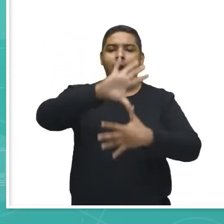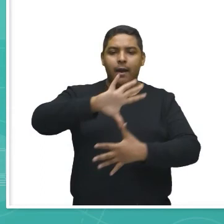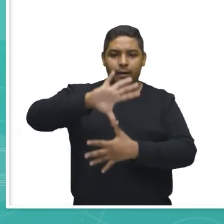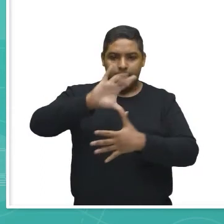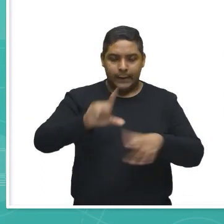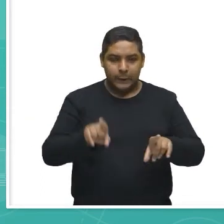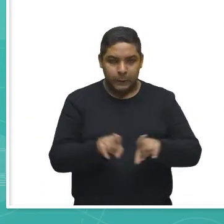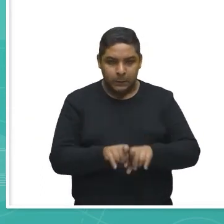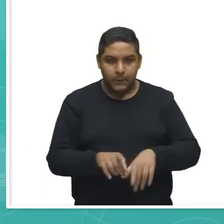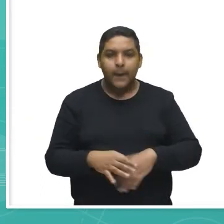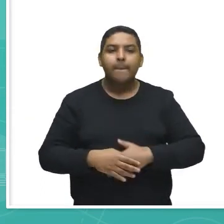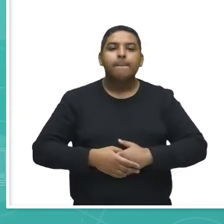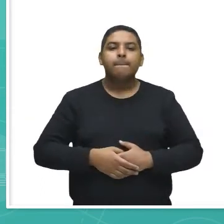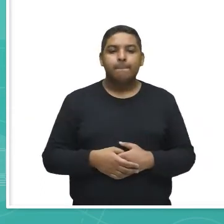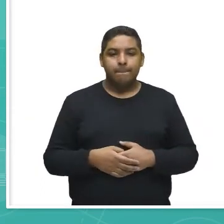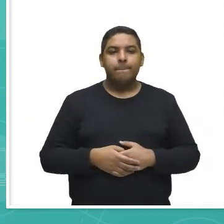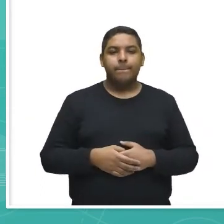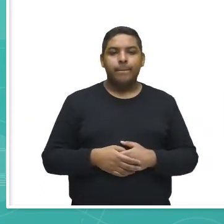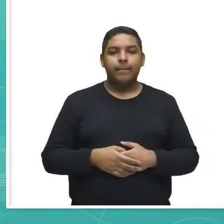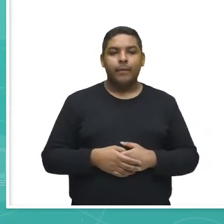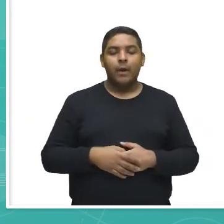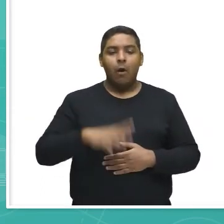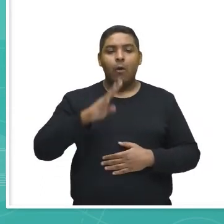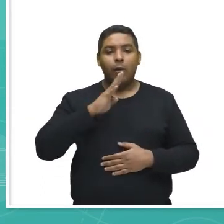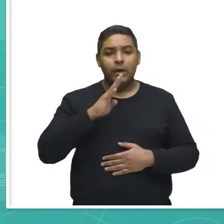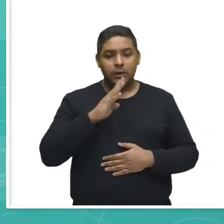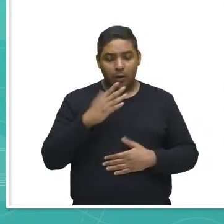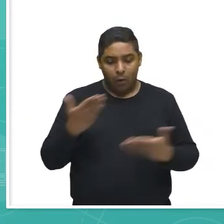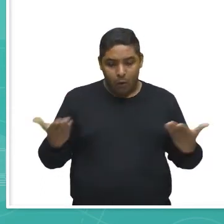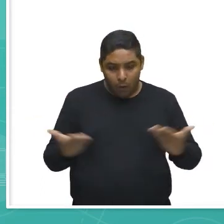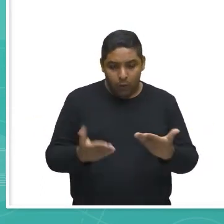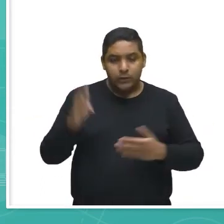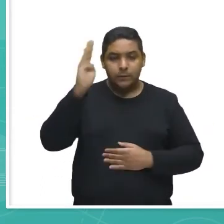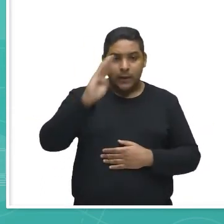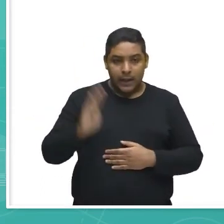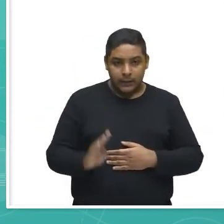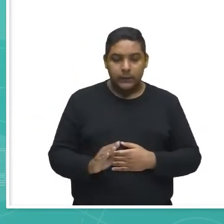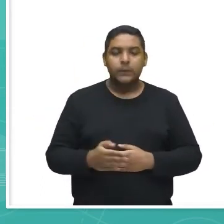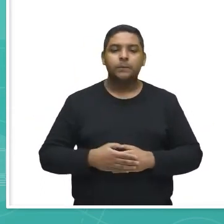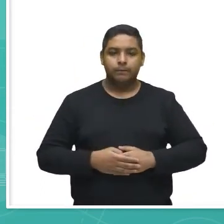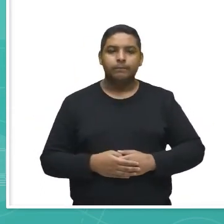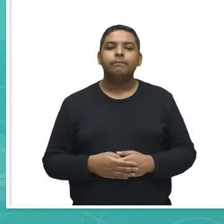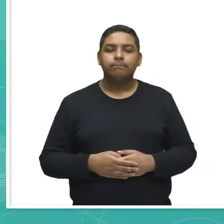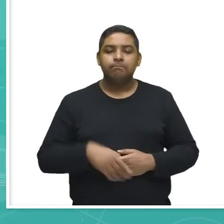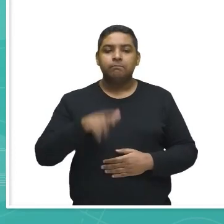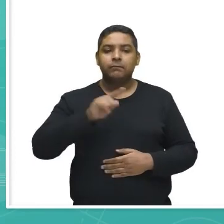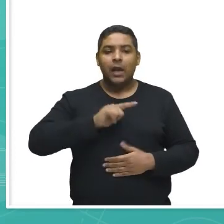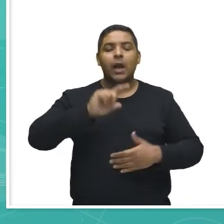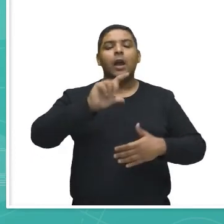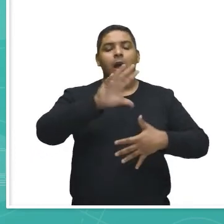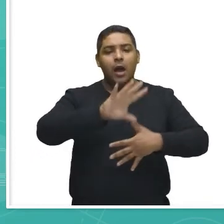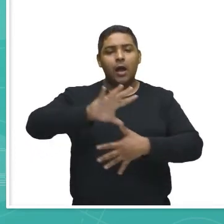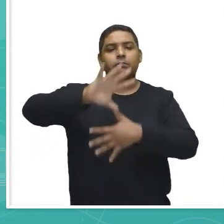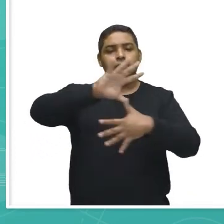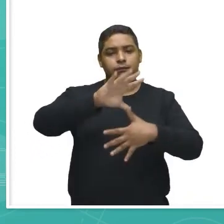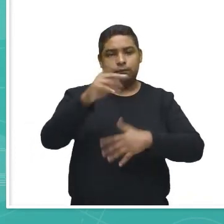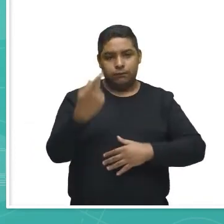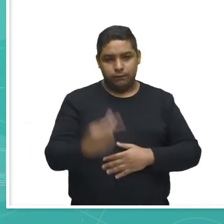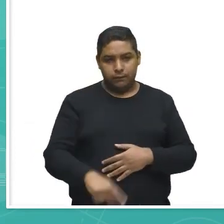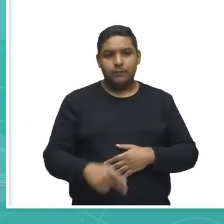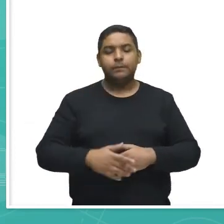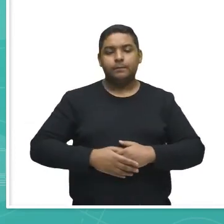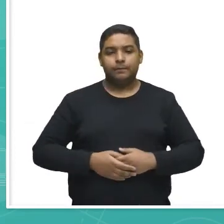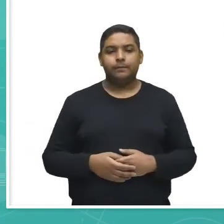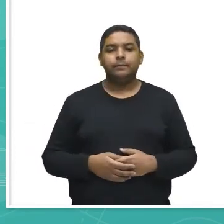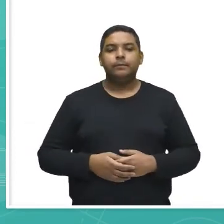gente observa que é conhecido como Brasil atualmente, né, vai estar ali no continente também americano, e foi uma das